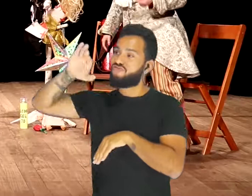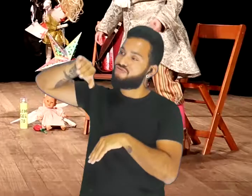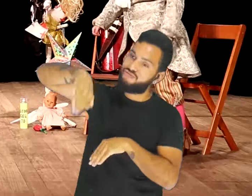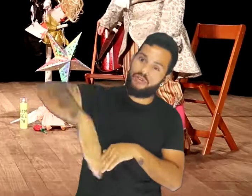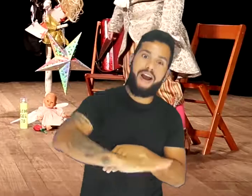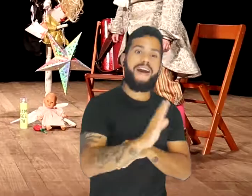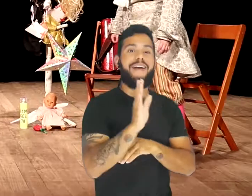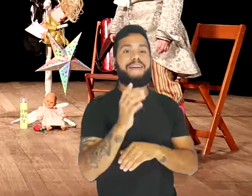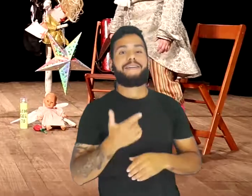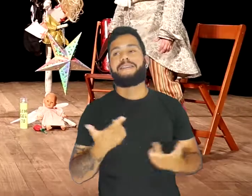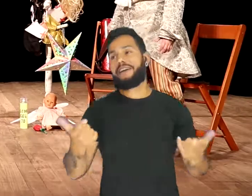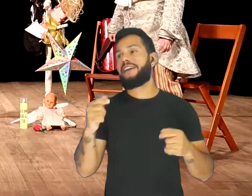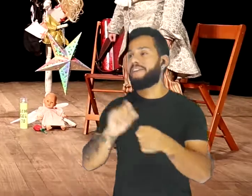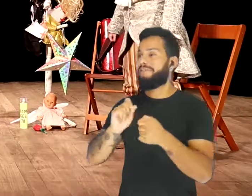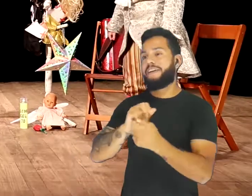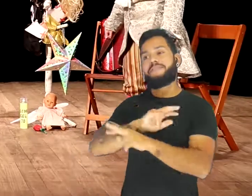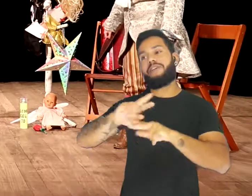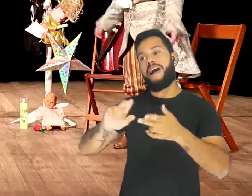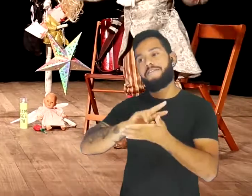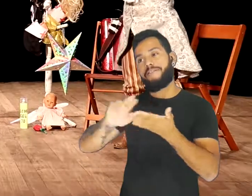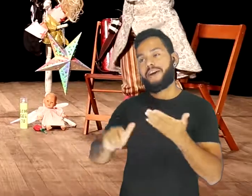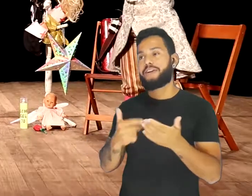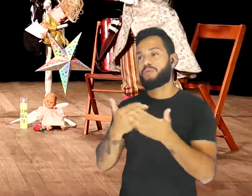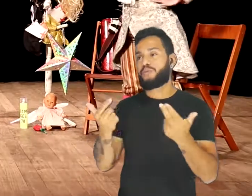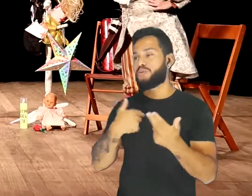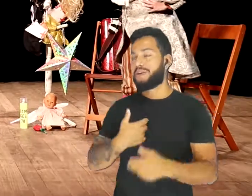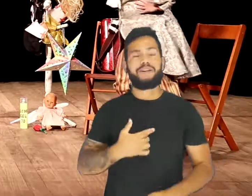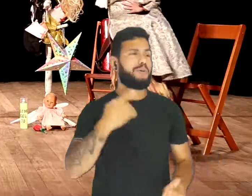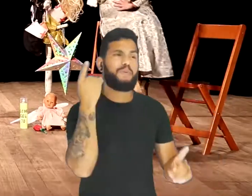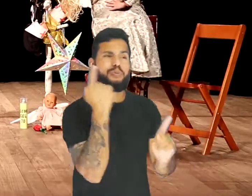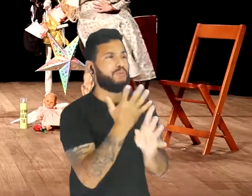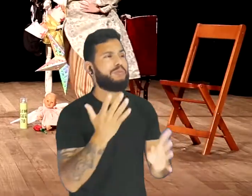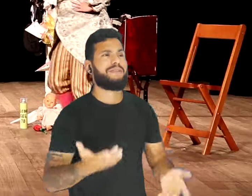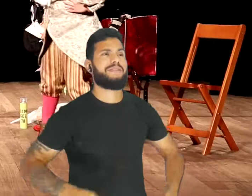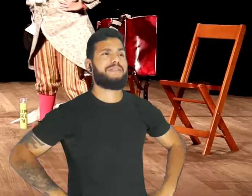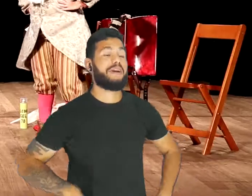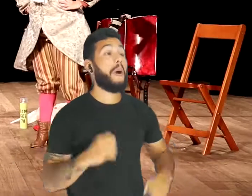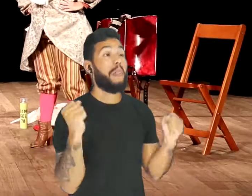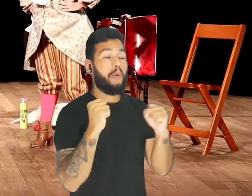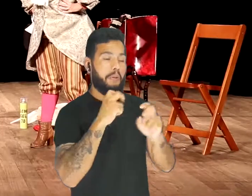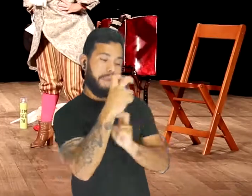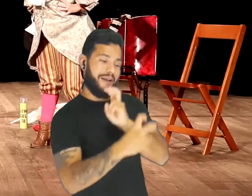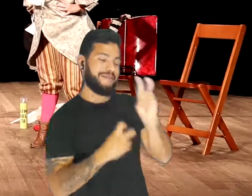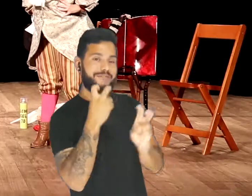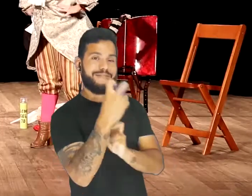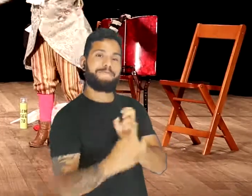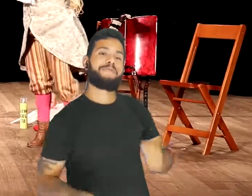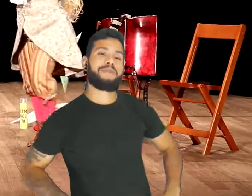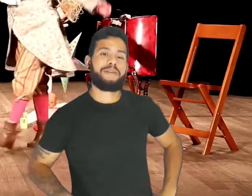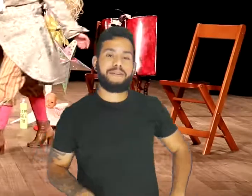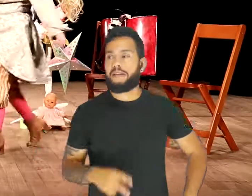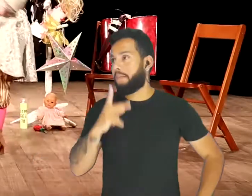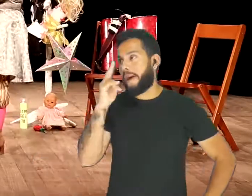diversão? Eu já fui. Ele tá fazendo a montanha-russa, ele tá fazendo o trem fantasma, ele tá fazendo um monte de coisa. Eu não adivinhei. Ah, então tá. Deu? Não. Deu, né?